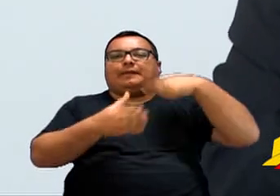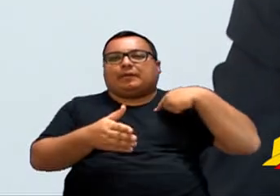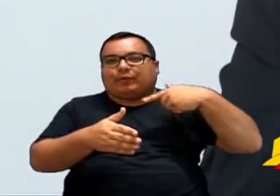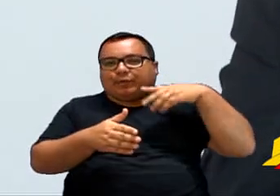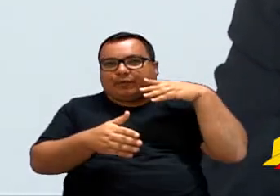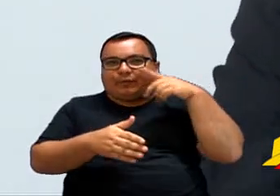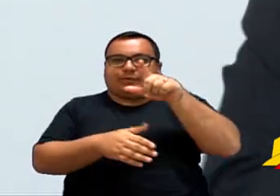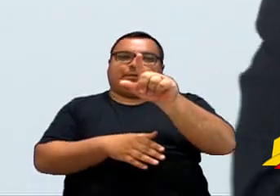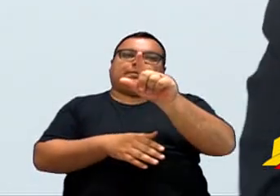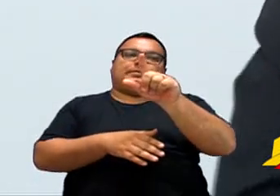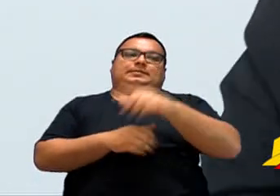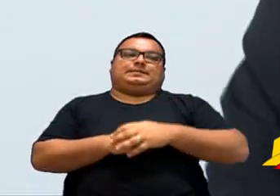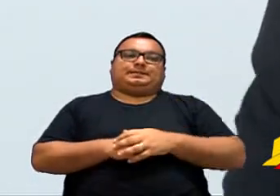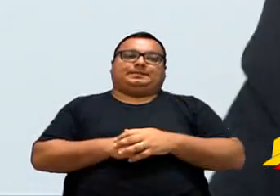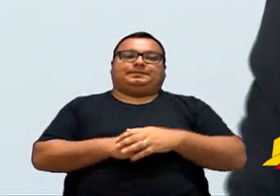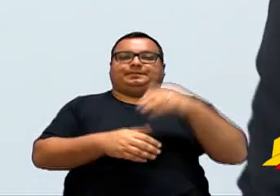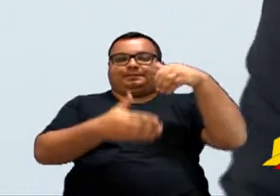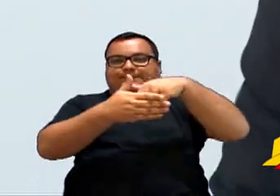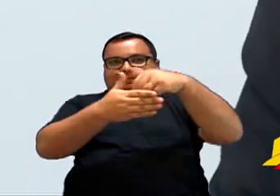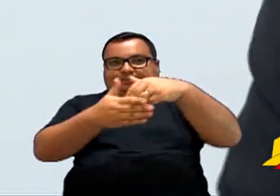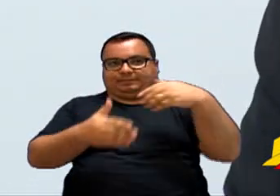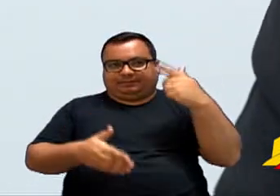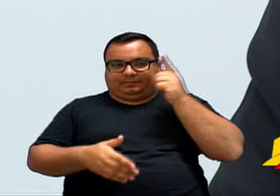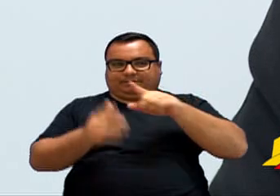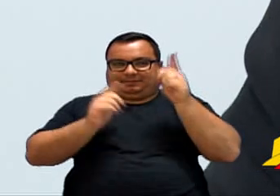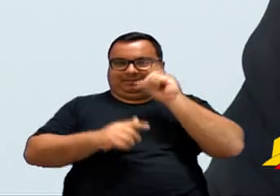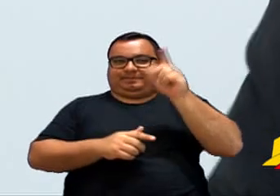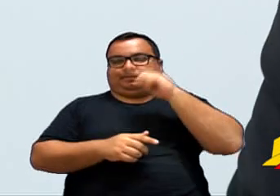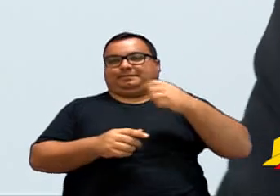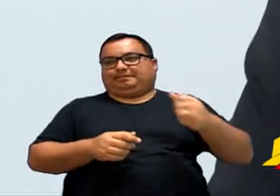eleição. Não, você vai disputar umas pardelas igual o papai aqui. Mano.